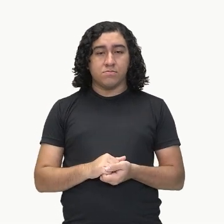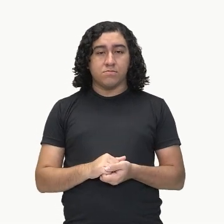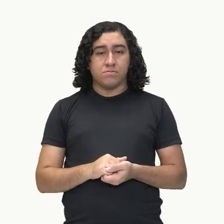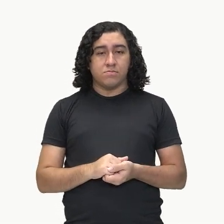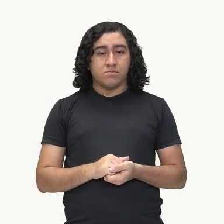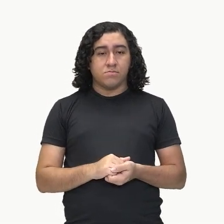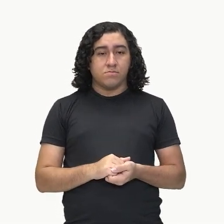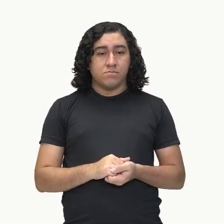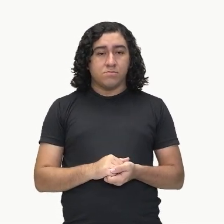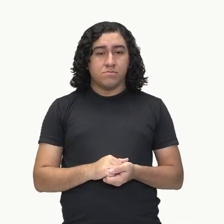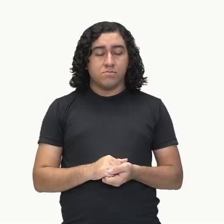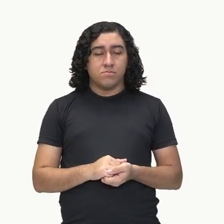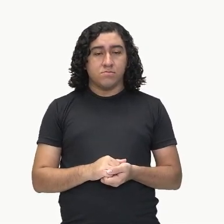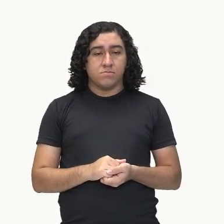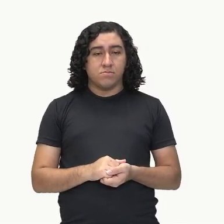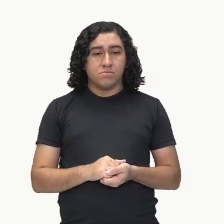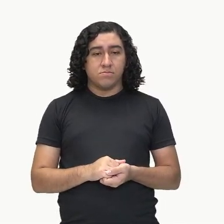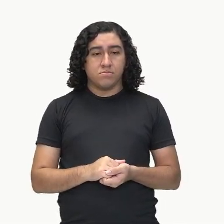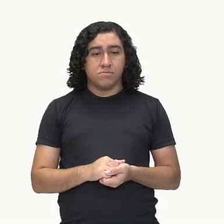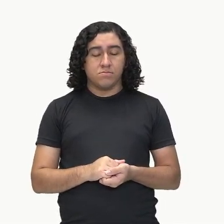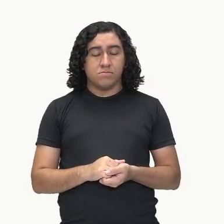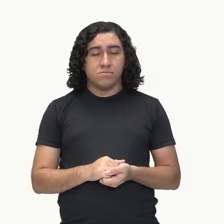4x menos